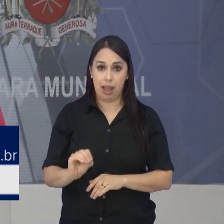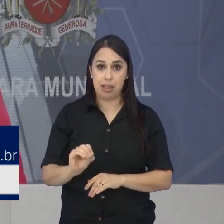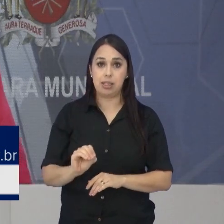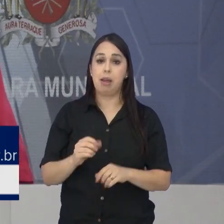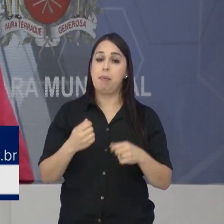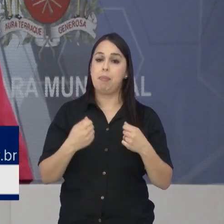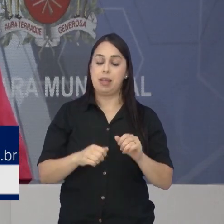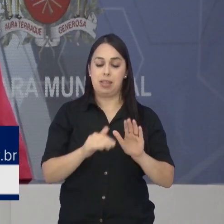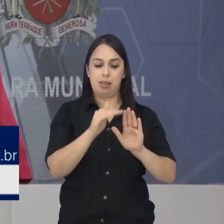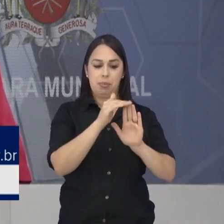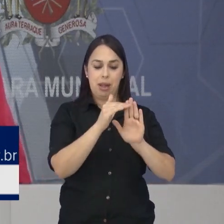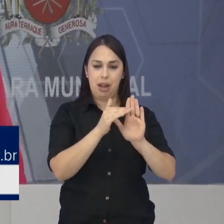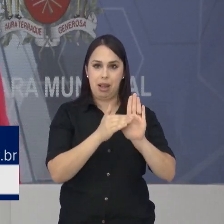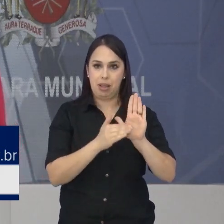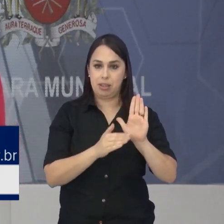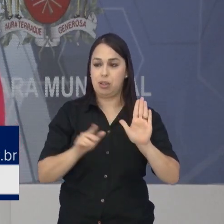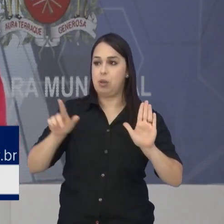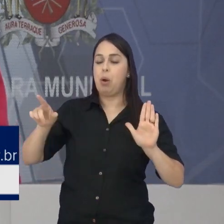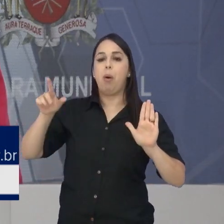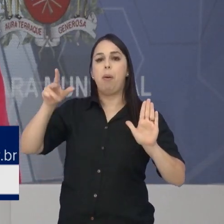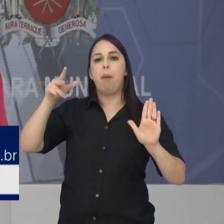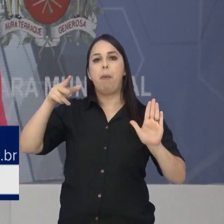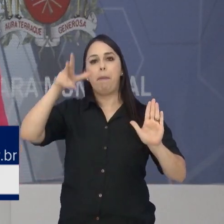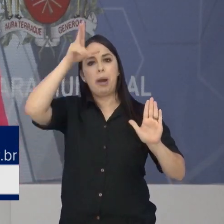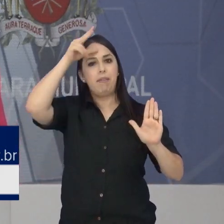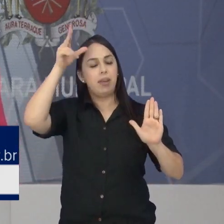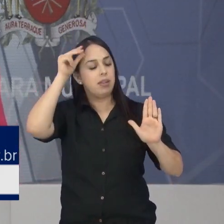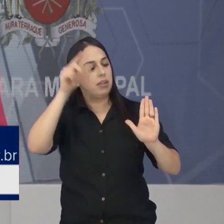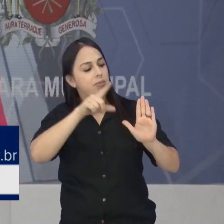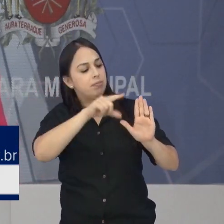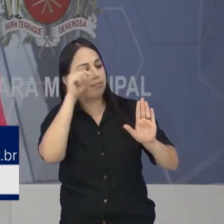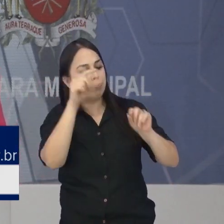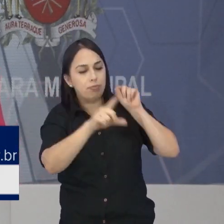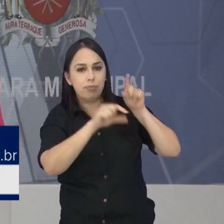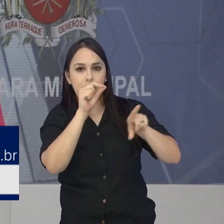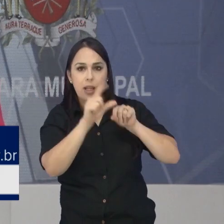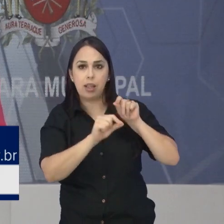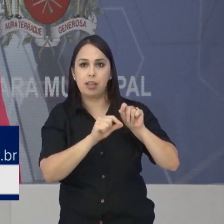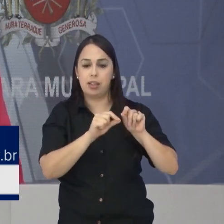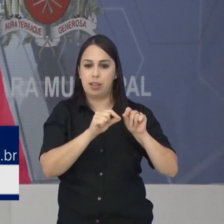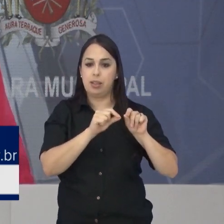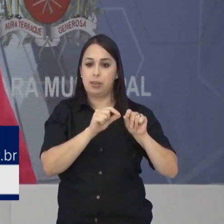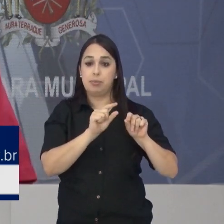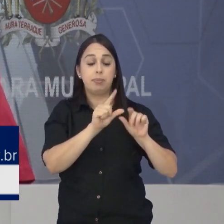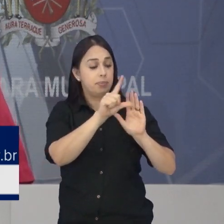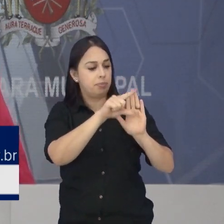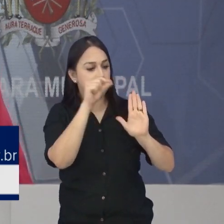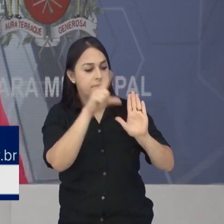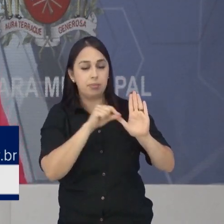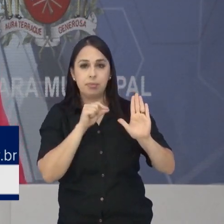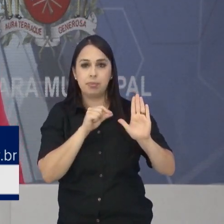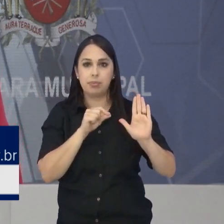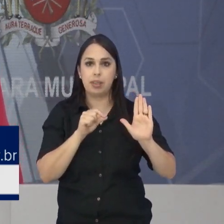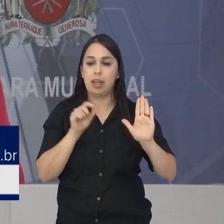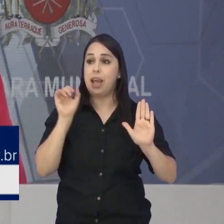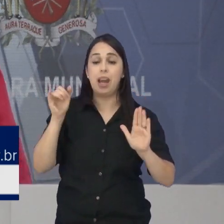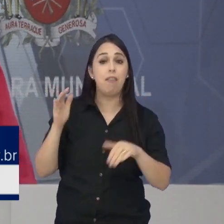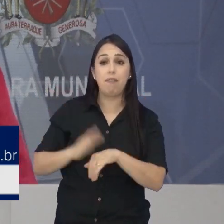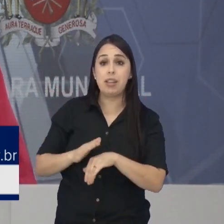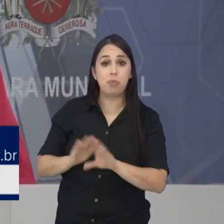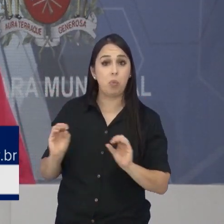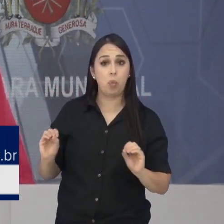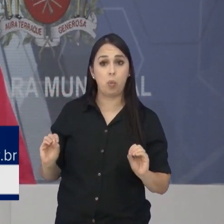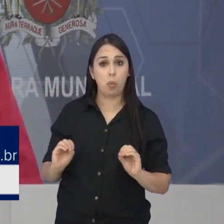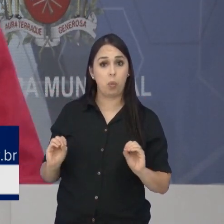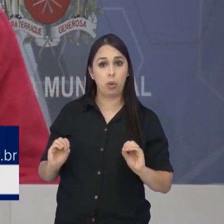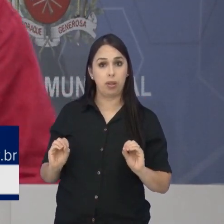lista, o prefeito tem que escolher essa lista, ele tem um prazo dos 3, né, dessa lista tríplice, ele não cumpriu nada disso. Então,